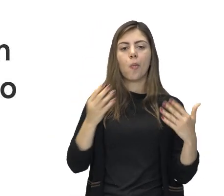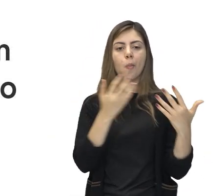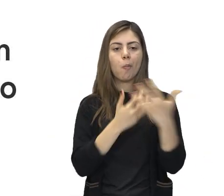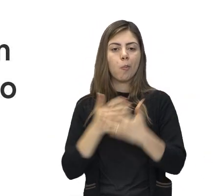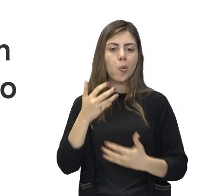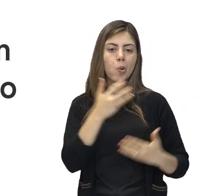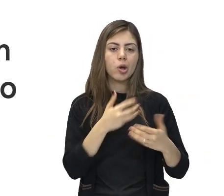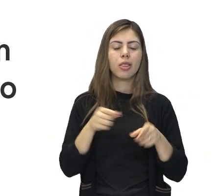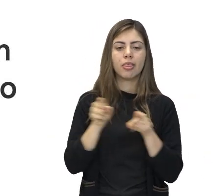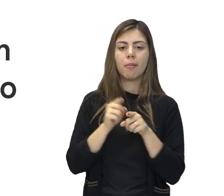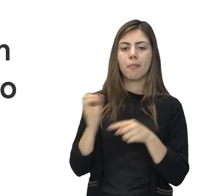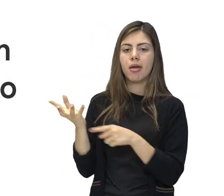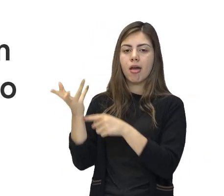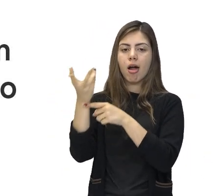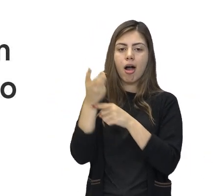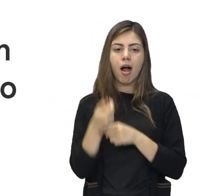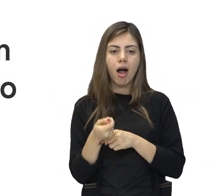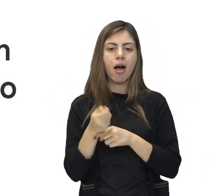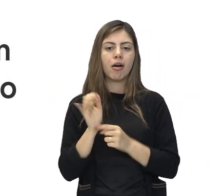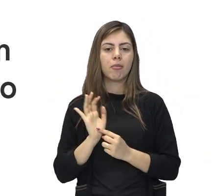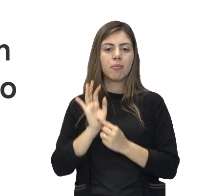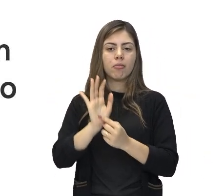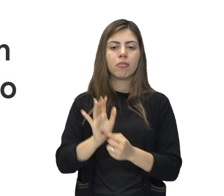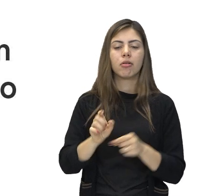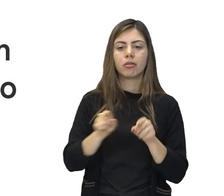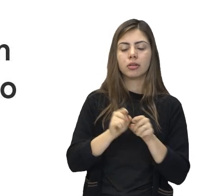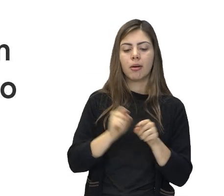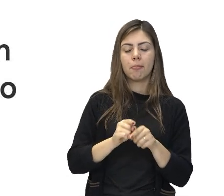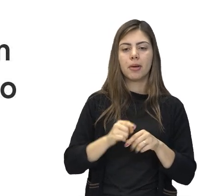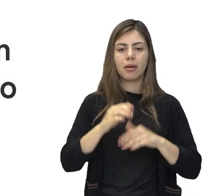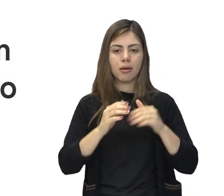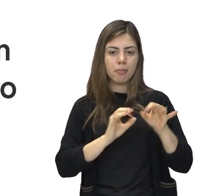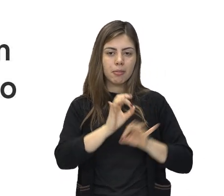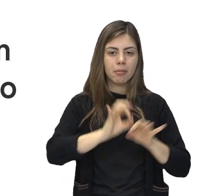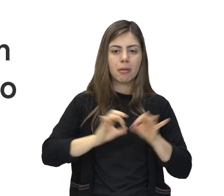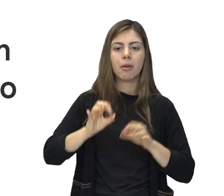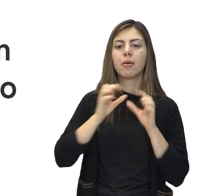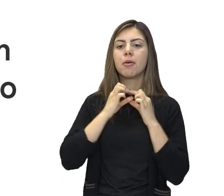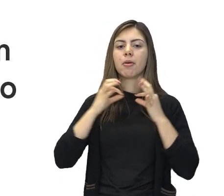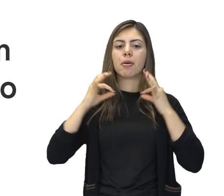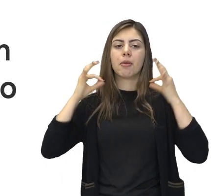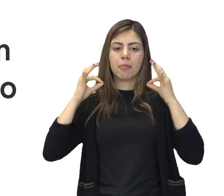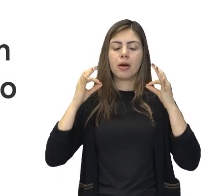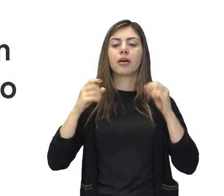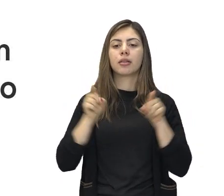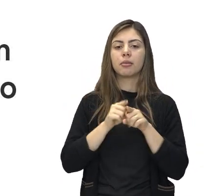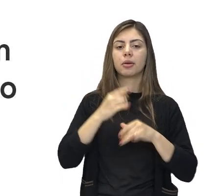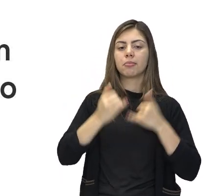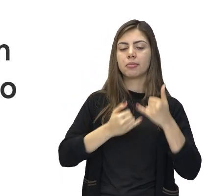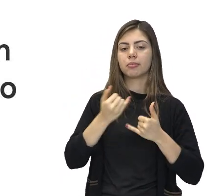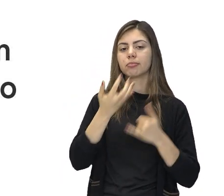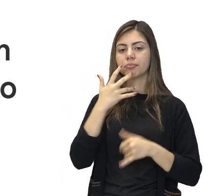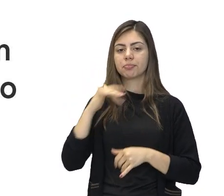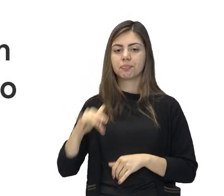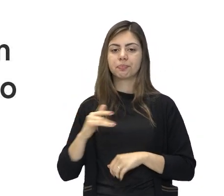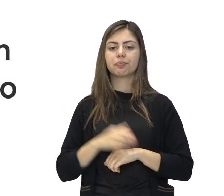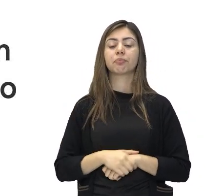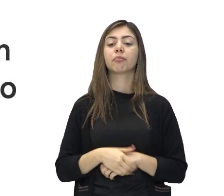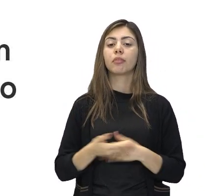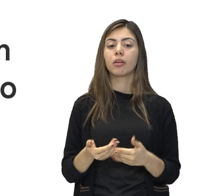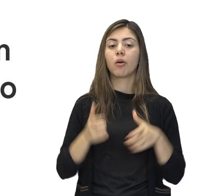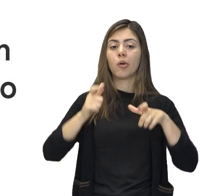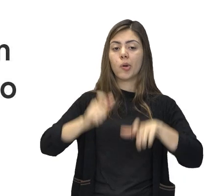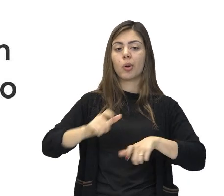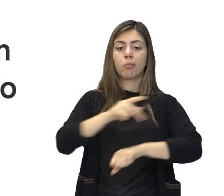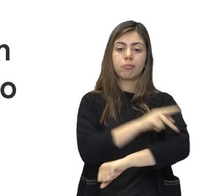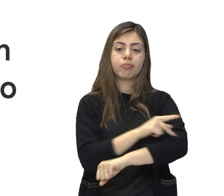de artes plásticas, artesanatos e espaço kids com recreação. A programação acontece na Casa de